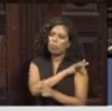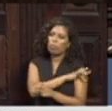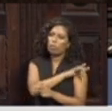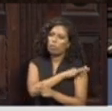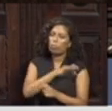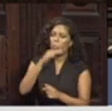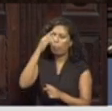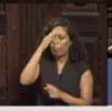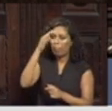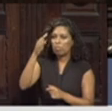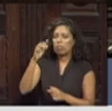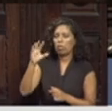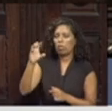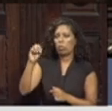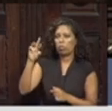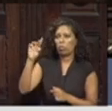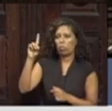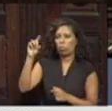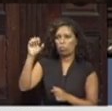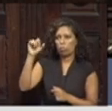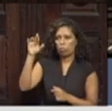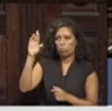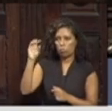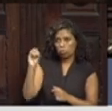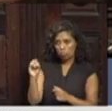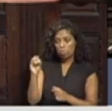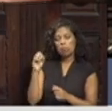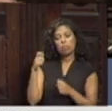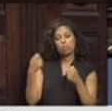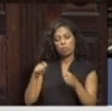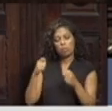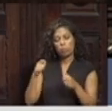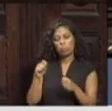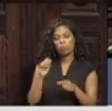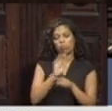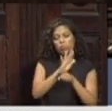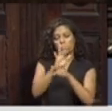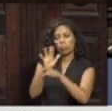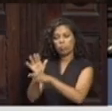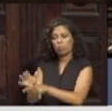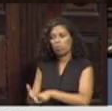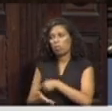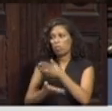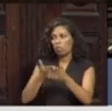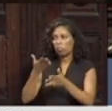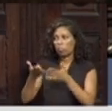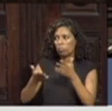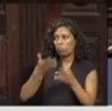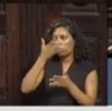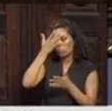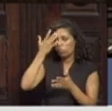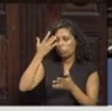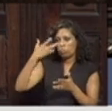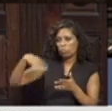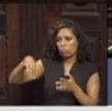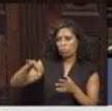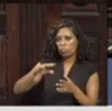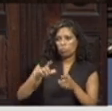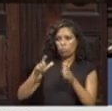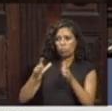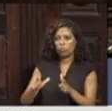que temos um estado em frangalhos, com muitas dificuldades, que teria realmente pouca ou nenhuma condição de assumir esse